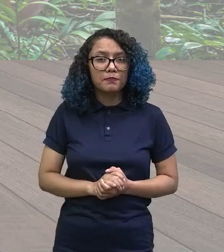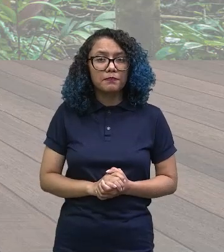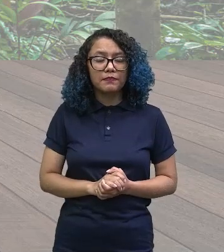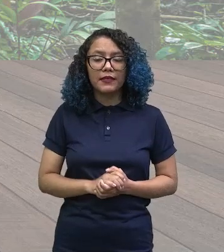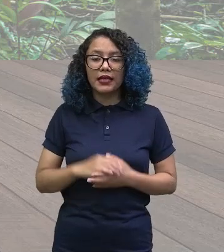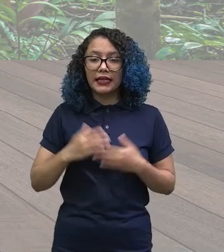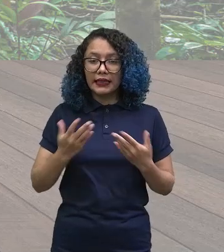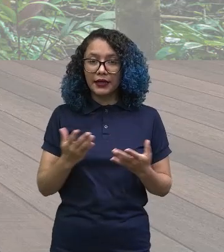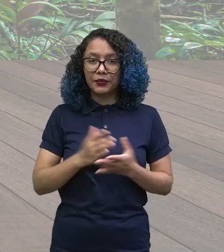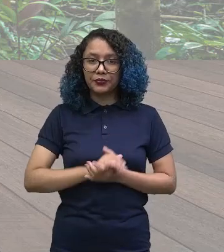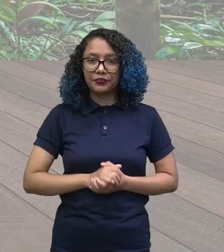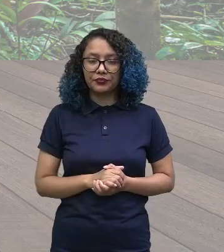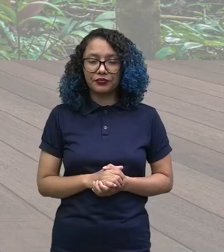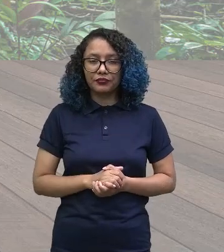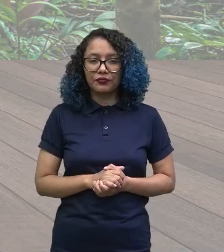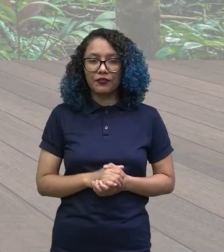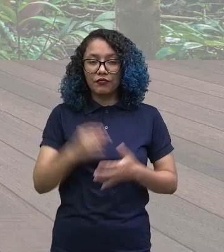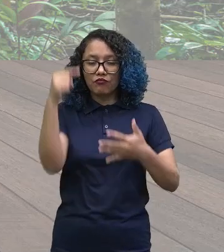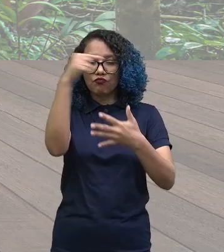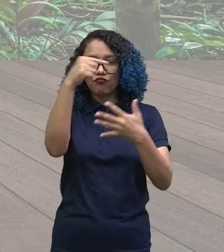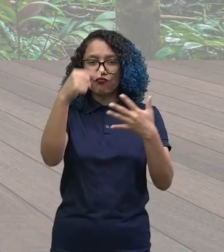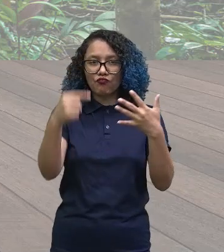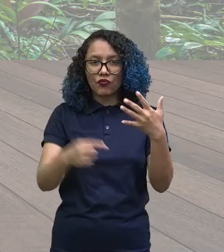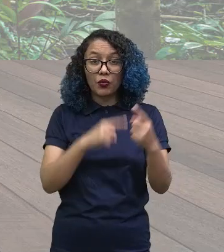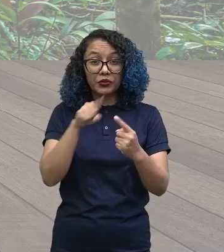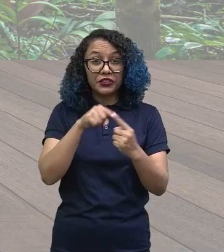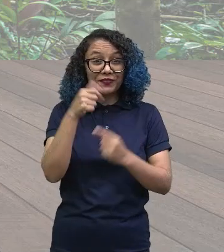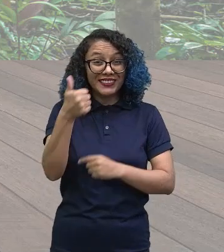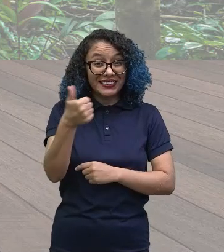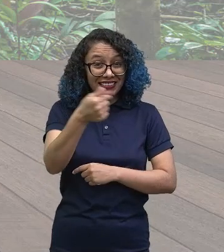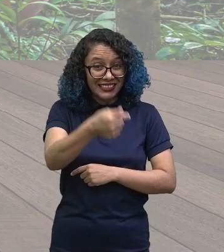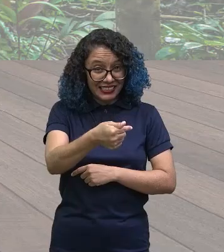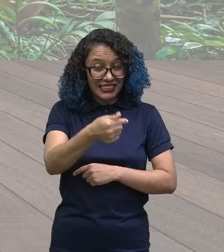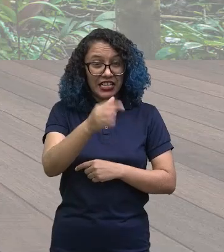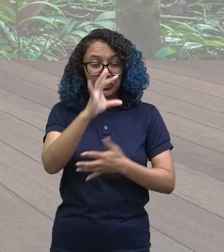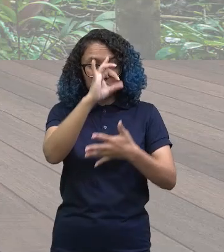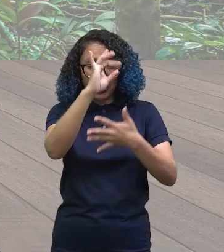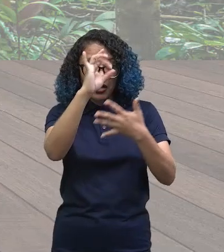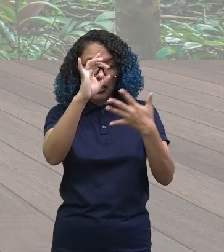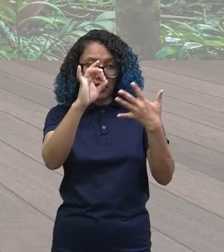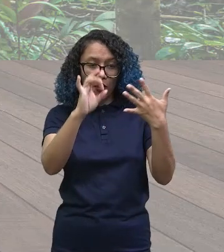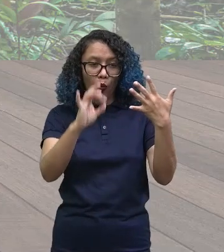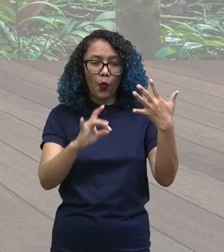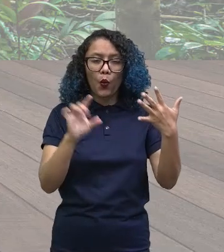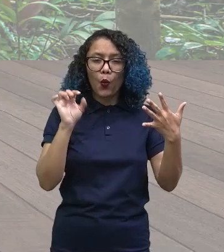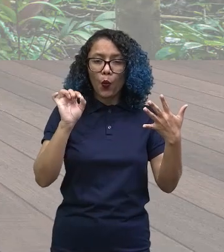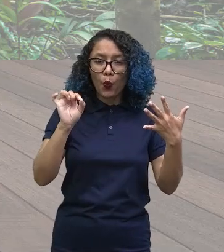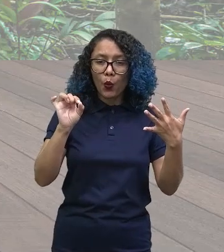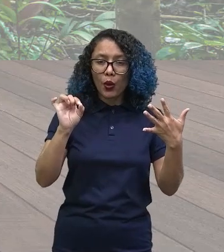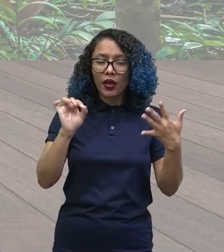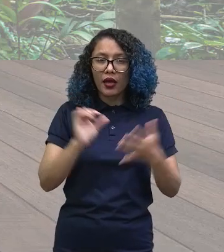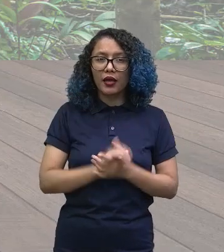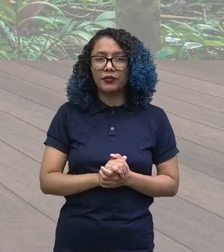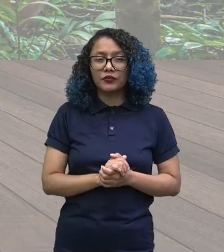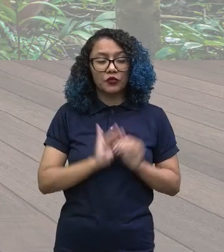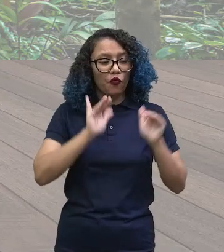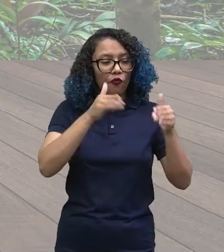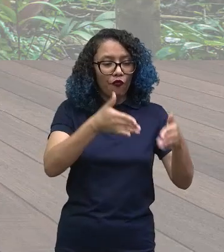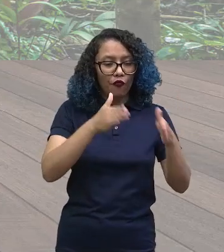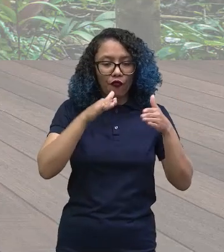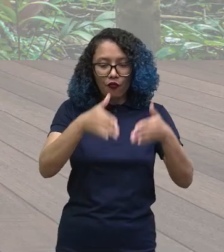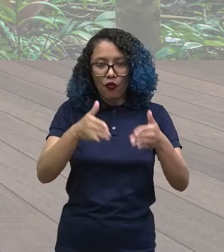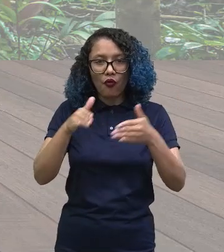aí 17 Objetivos de Desenvolvimento Sustentáveis. Cada um deles ali tem, as suas